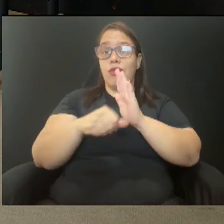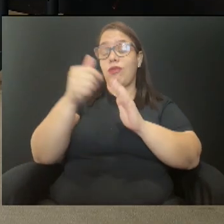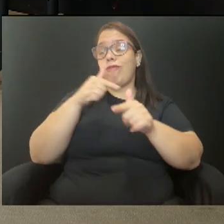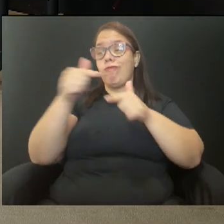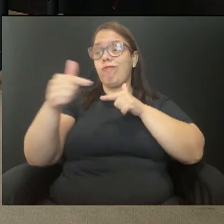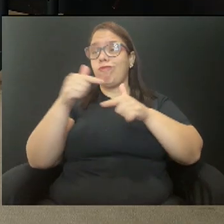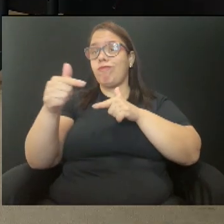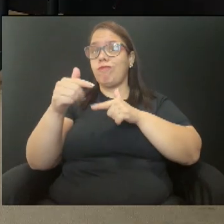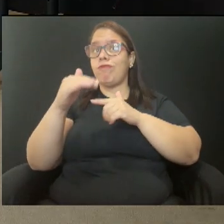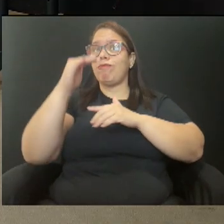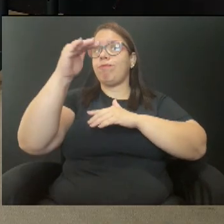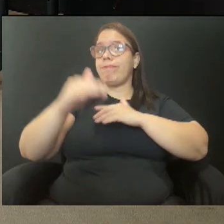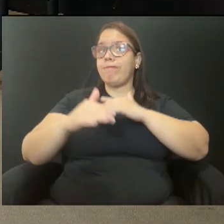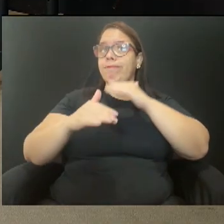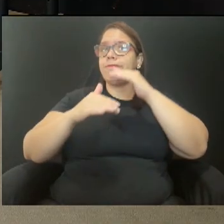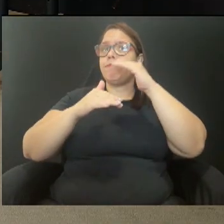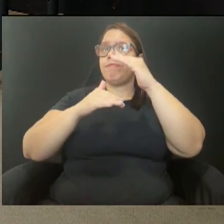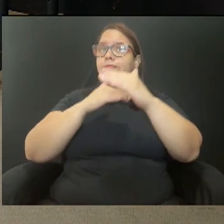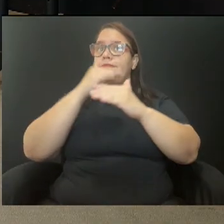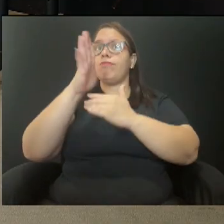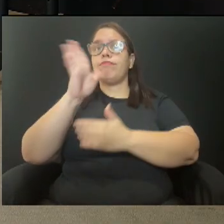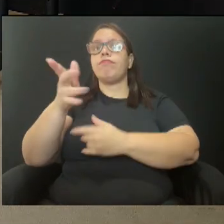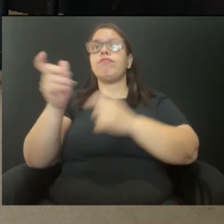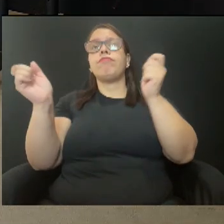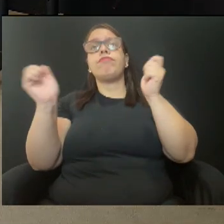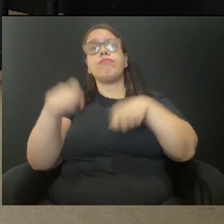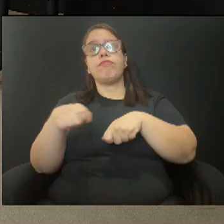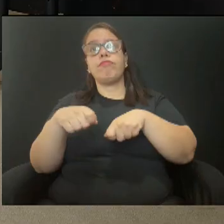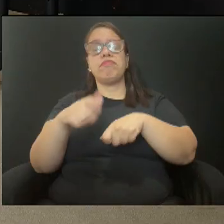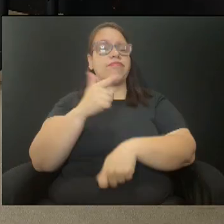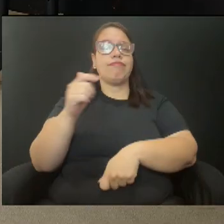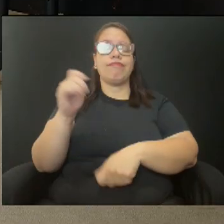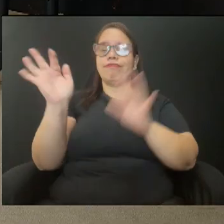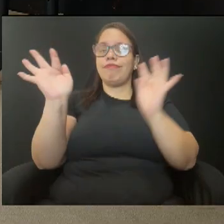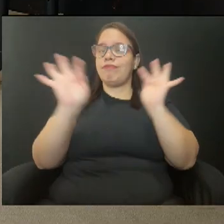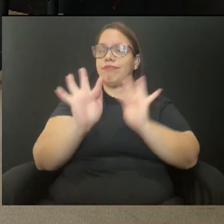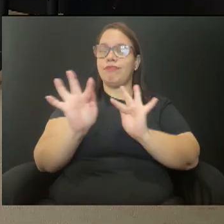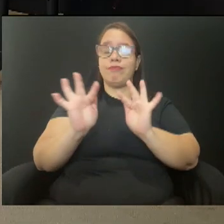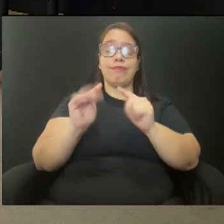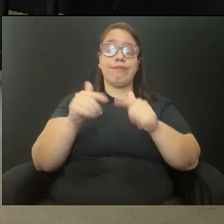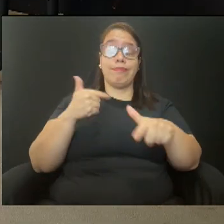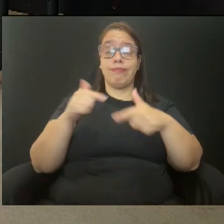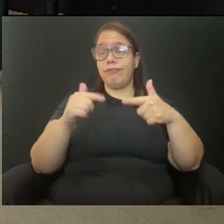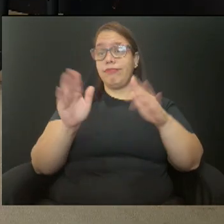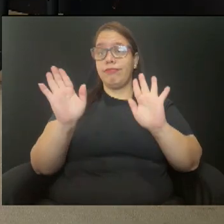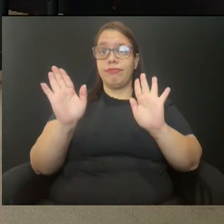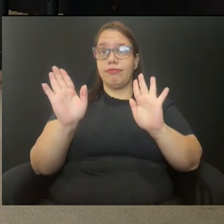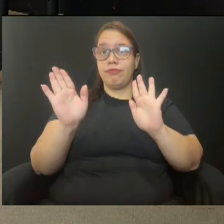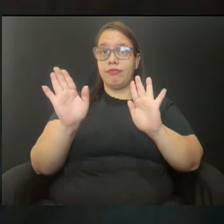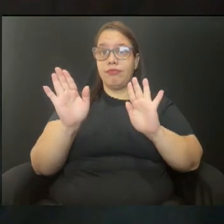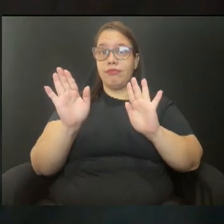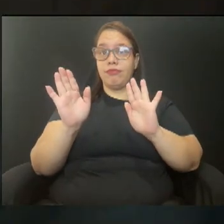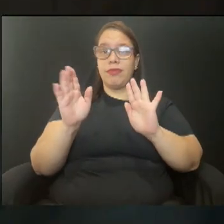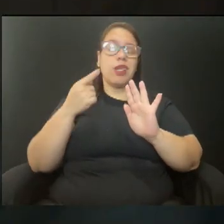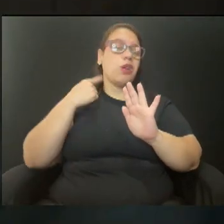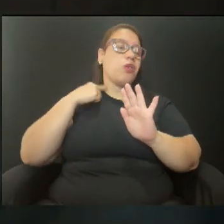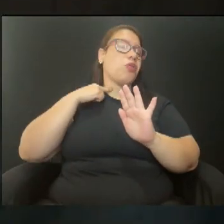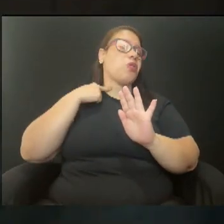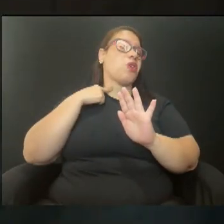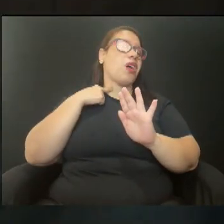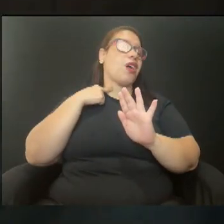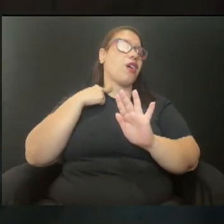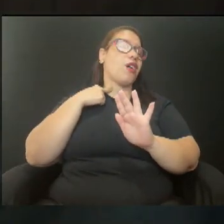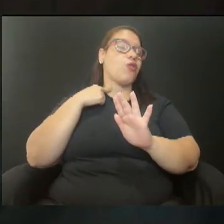evoluindo, você já tem possibilidade de não estar feliz nesse trabalho, não suja mais a carteira, né? Porque antigamente falava suja a carteira.